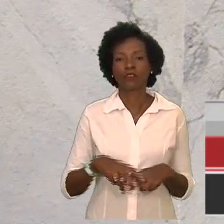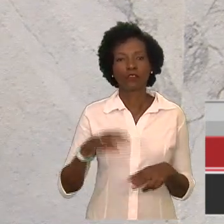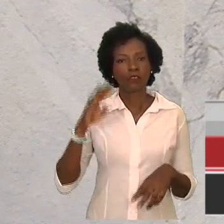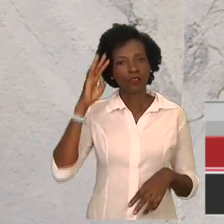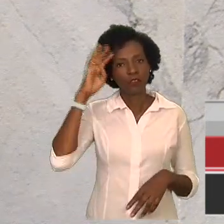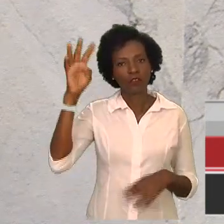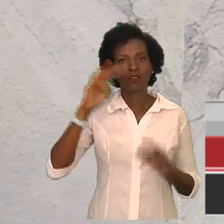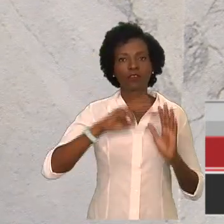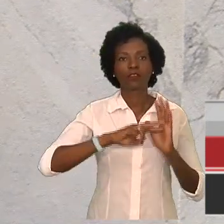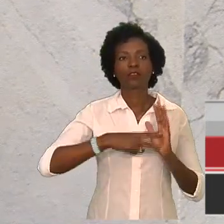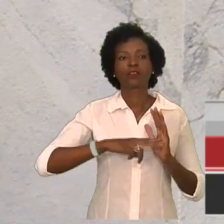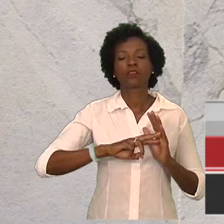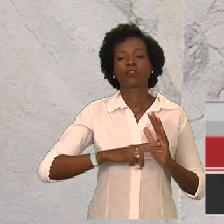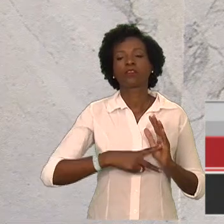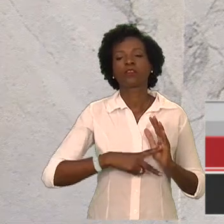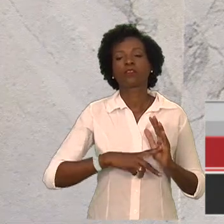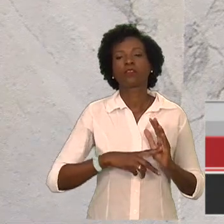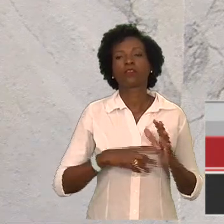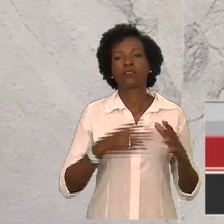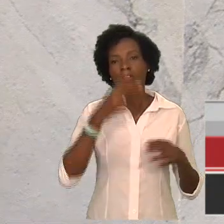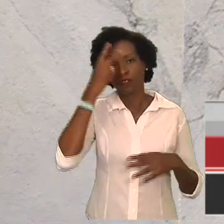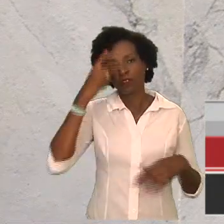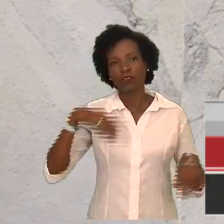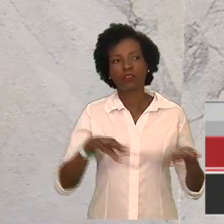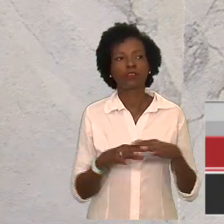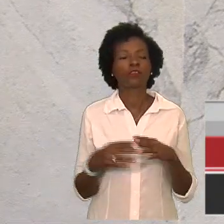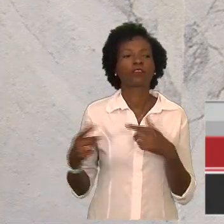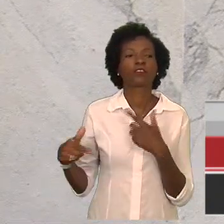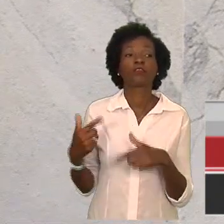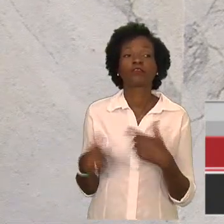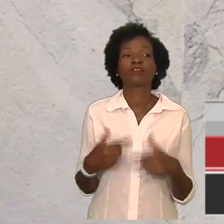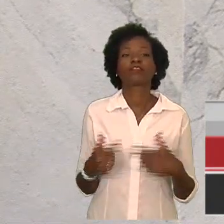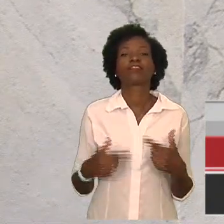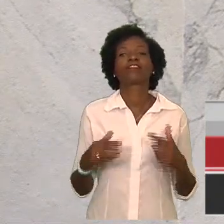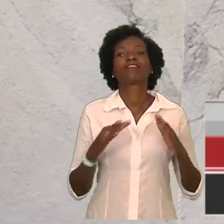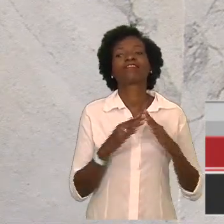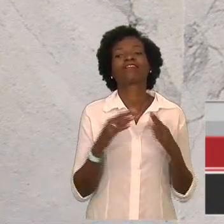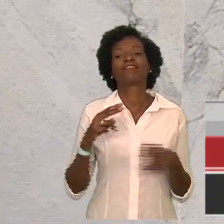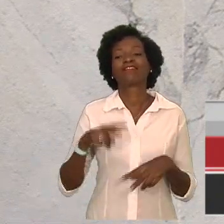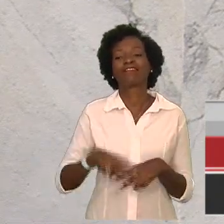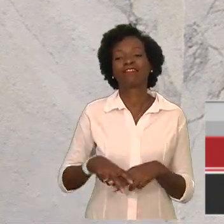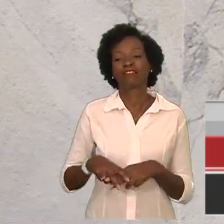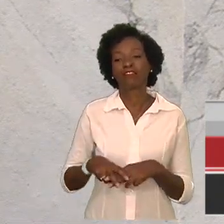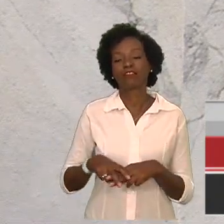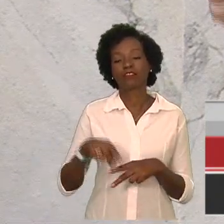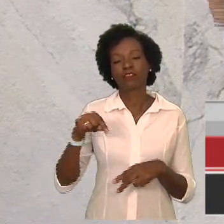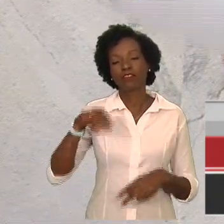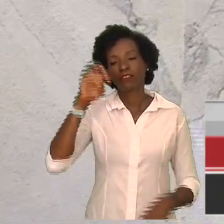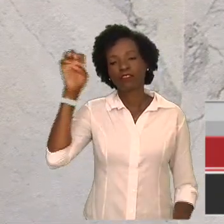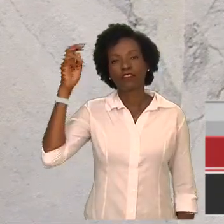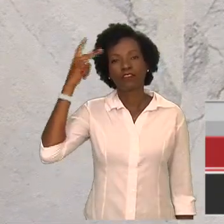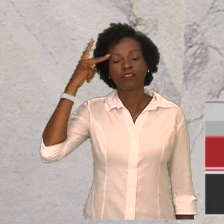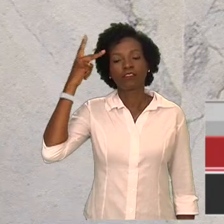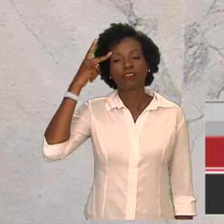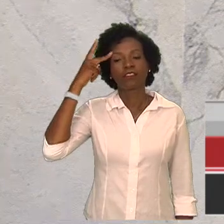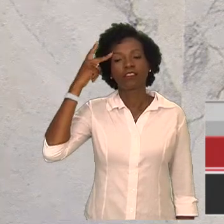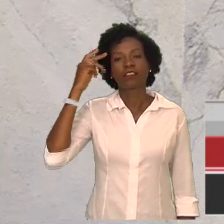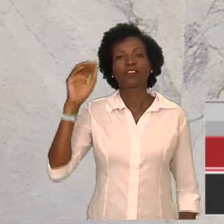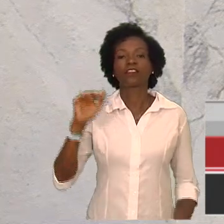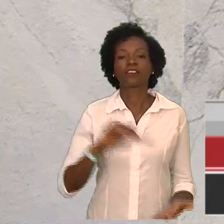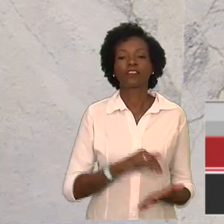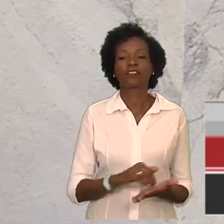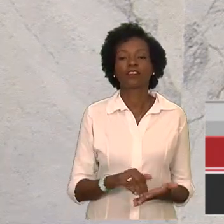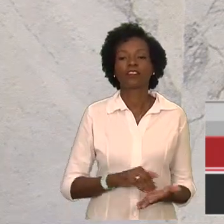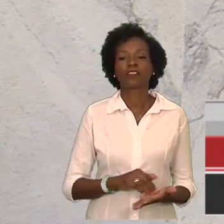sindicato dos funcionários do sistema prisional do estado de são paulo nos fomos ao secretário